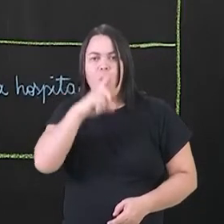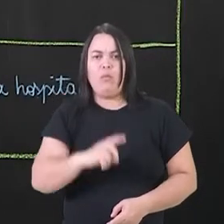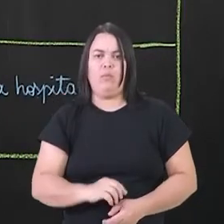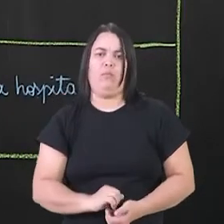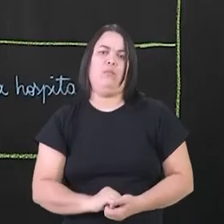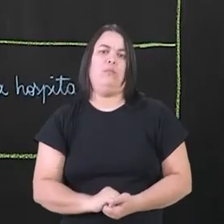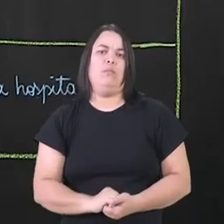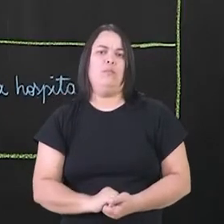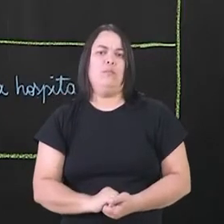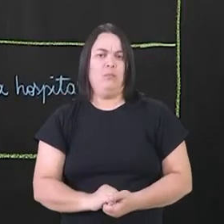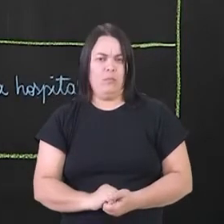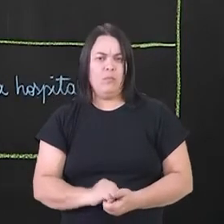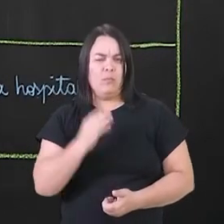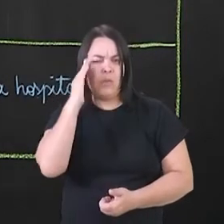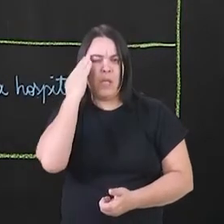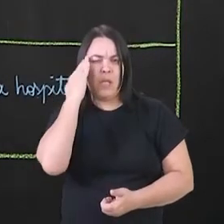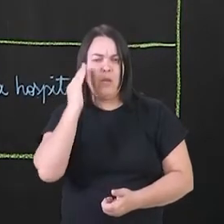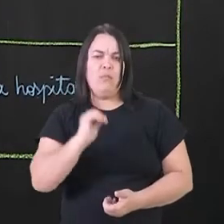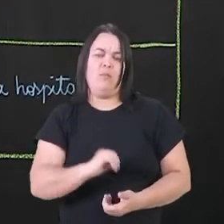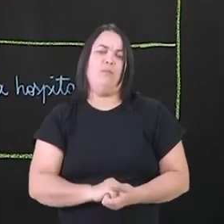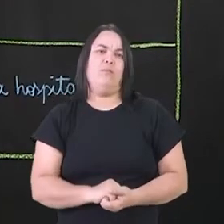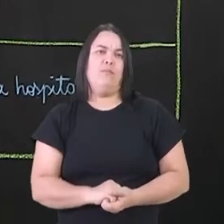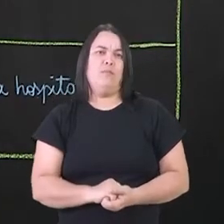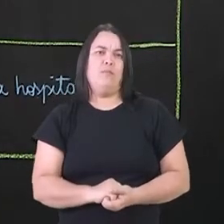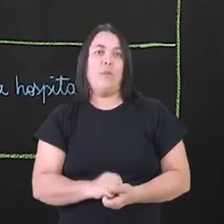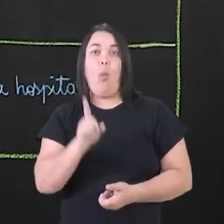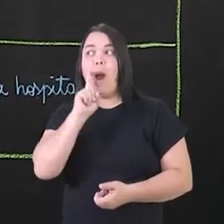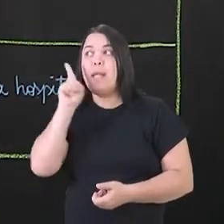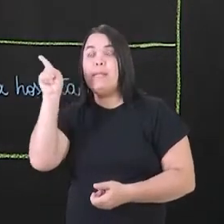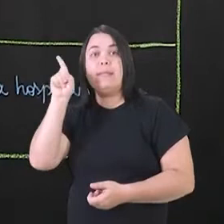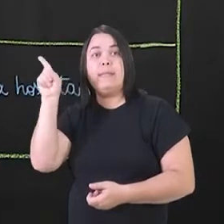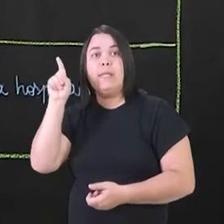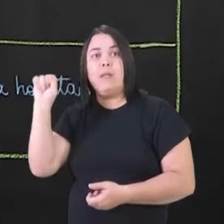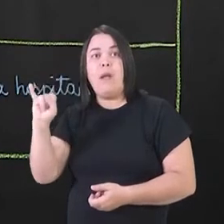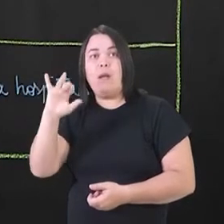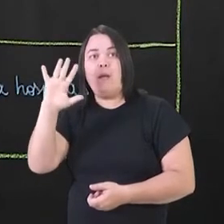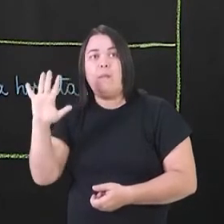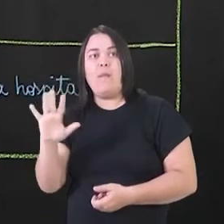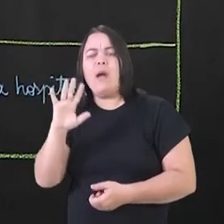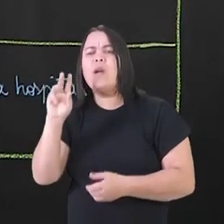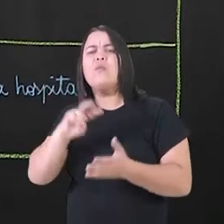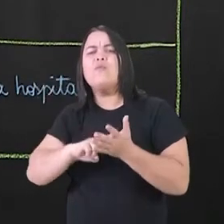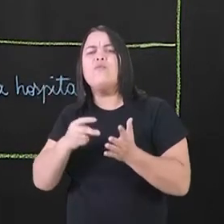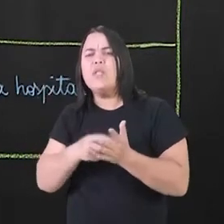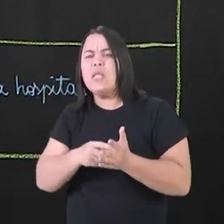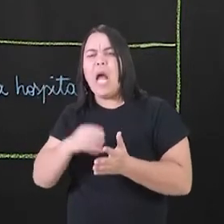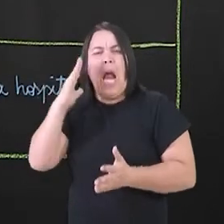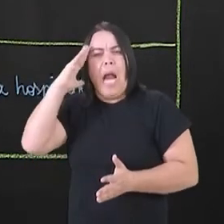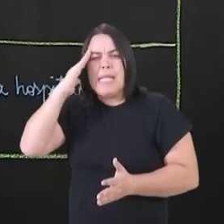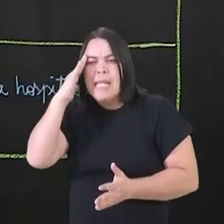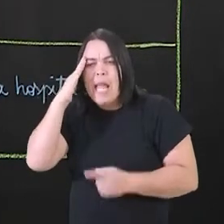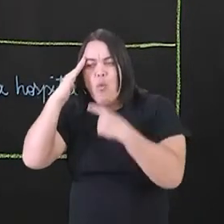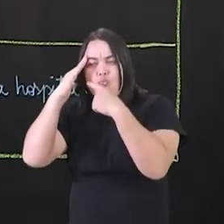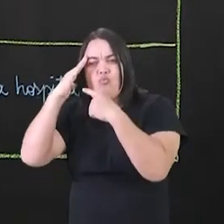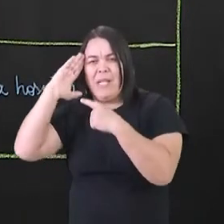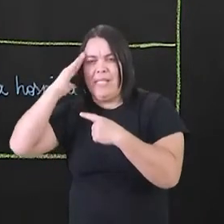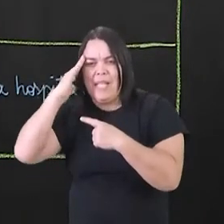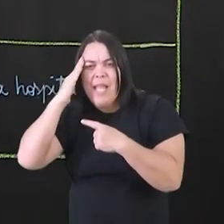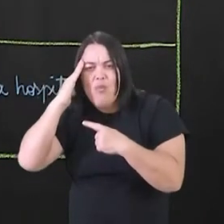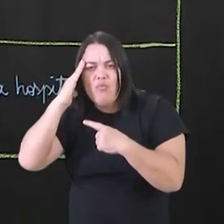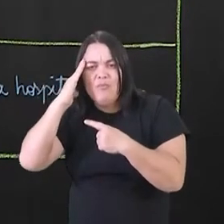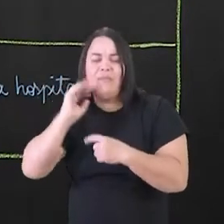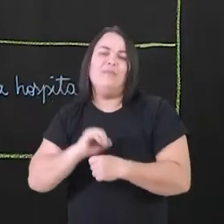Alright? Bom, pessoal, esse selo que eu trouxe aqui do got it, que significa entendeu? Entendi. Eu já trouxe